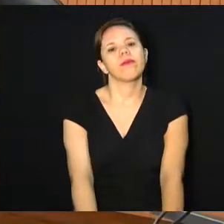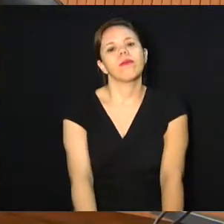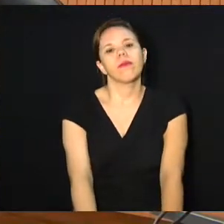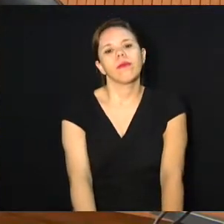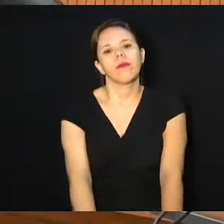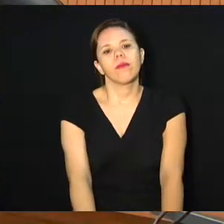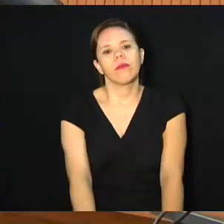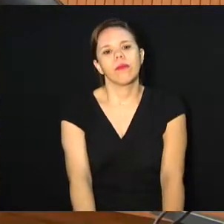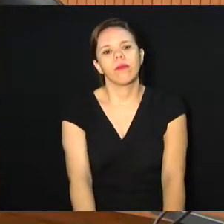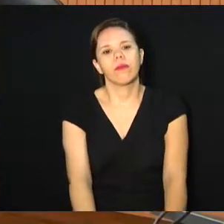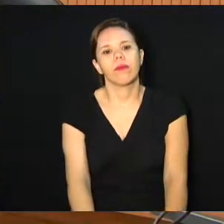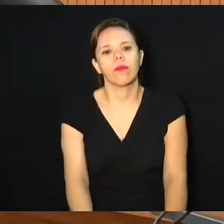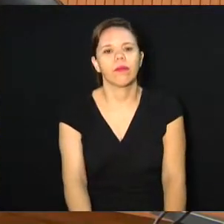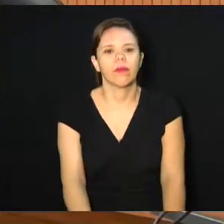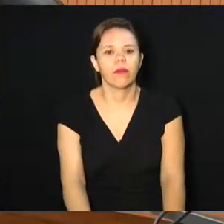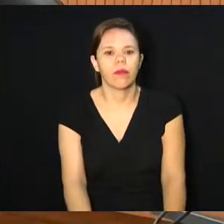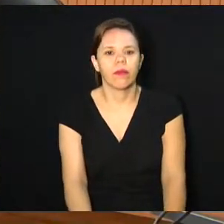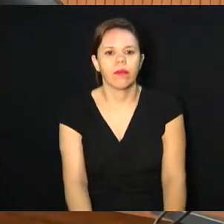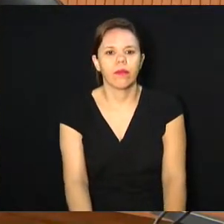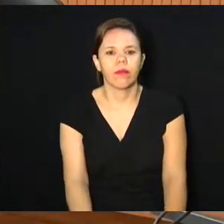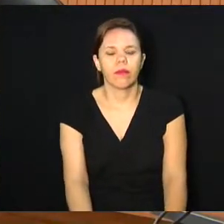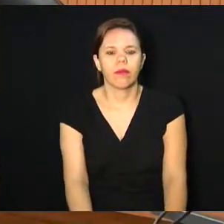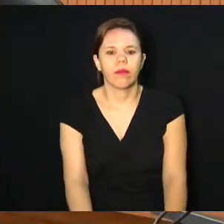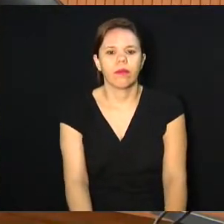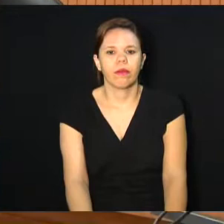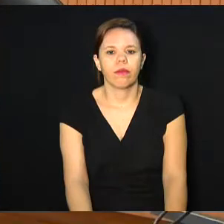Só um minutinho.